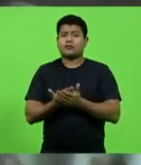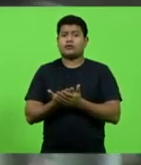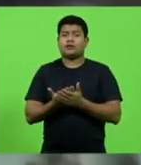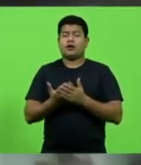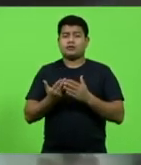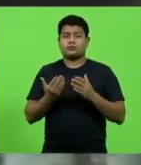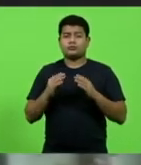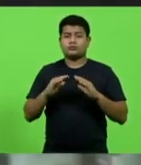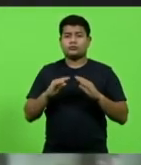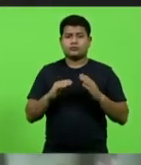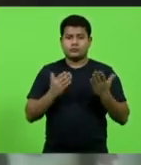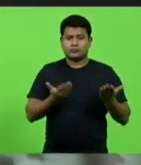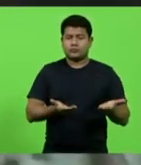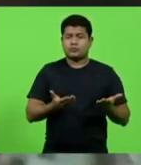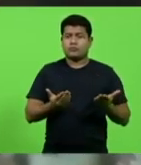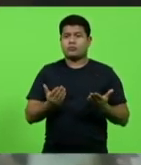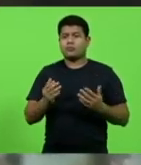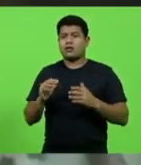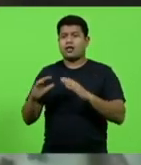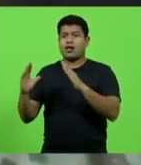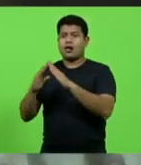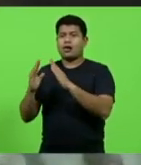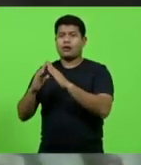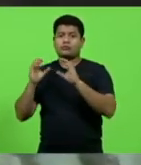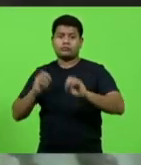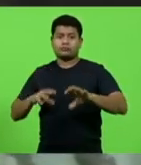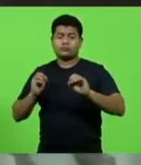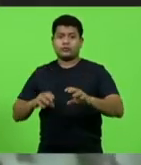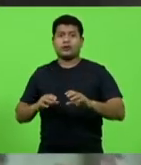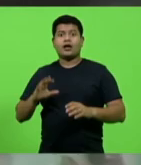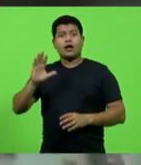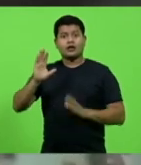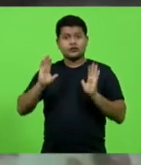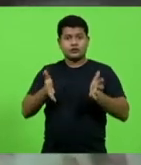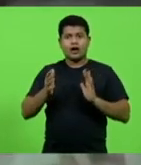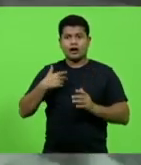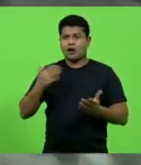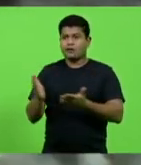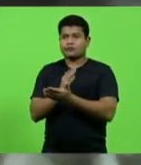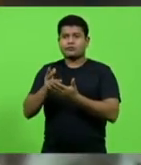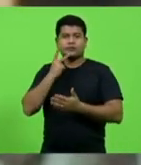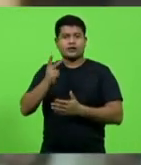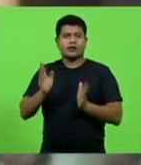familiar. Elas se complementam, já se disse isso aqui. Ora,